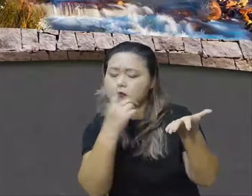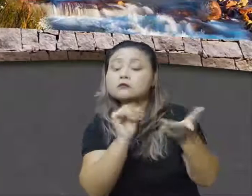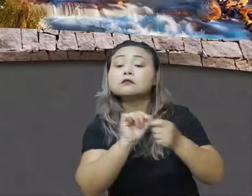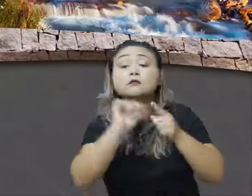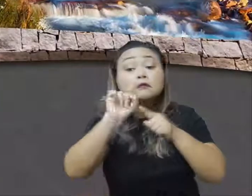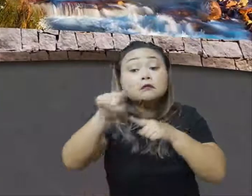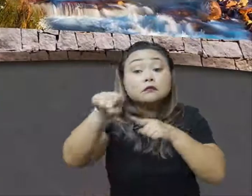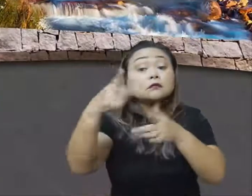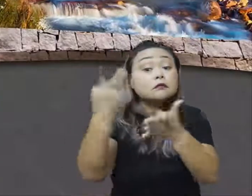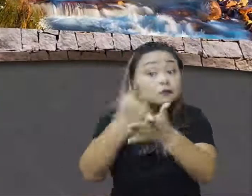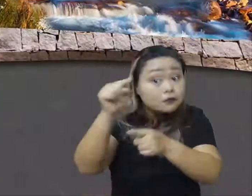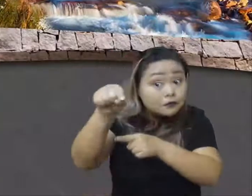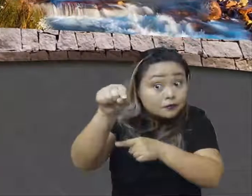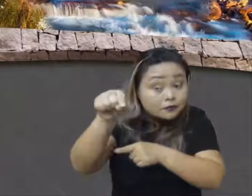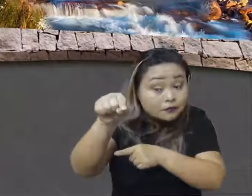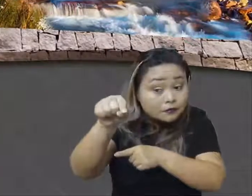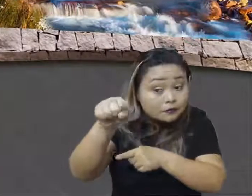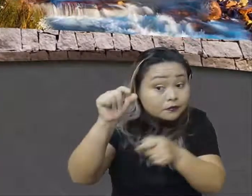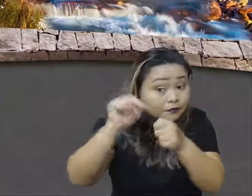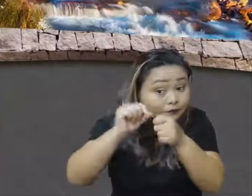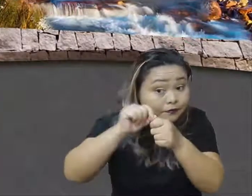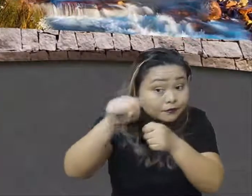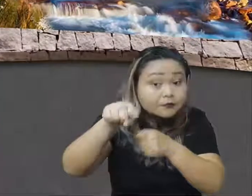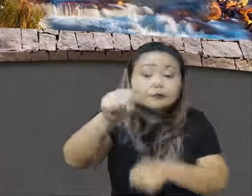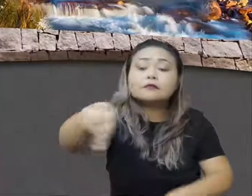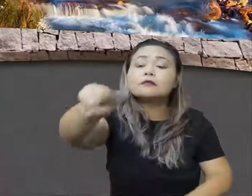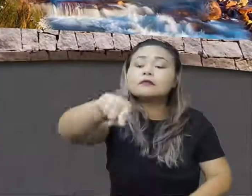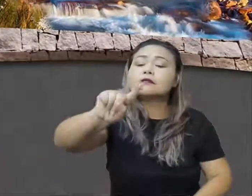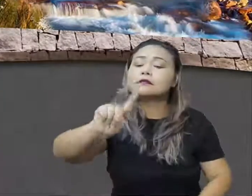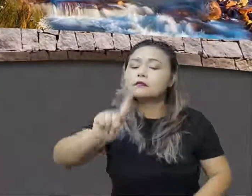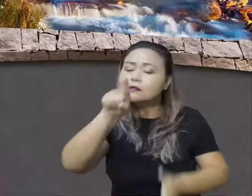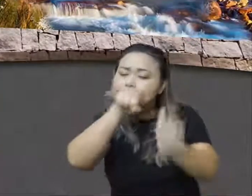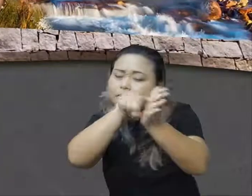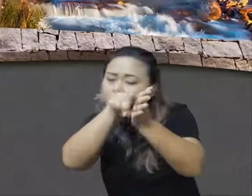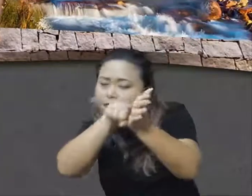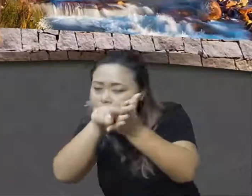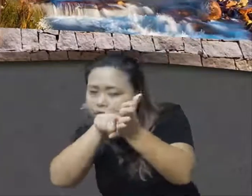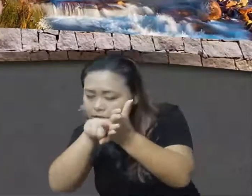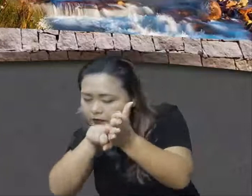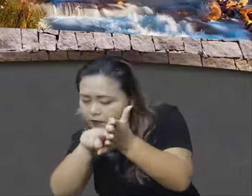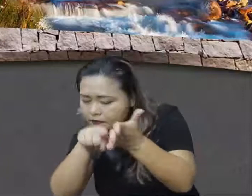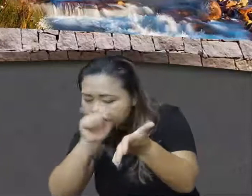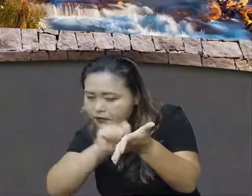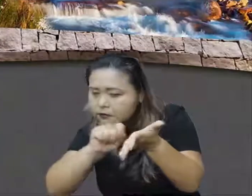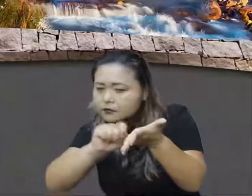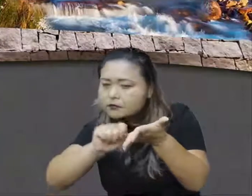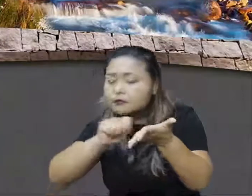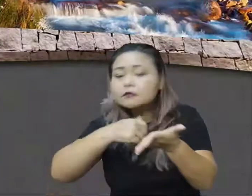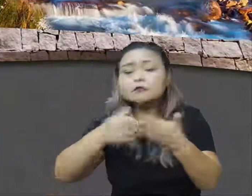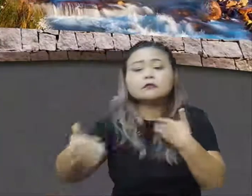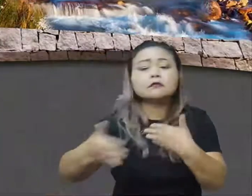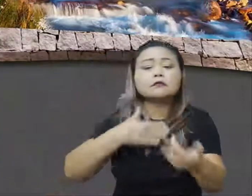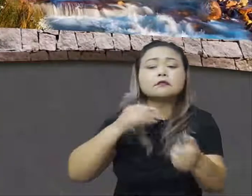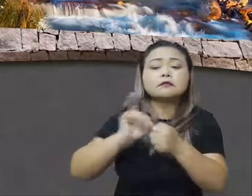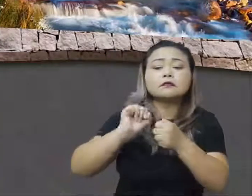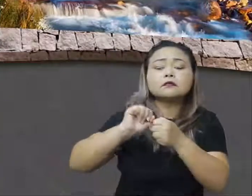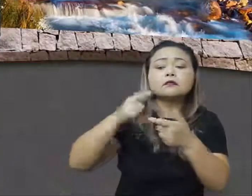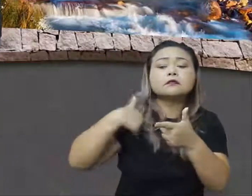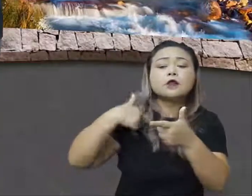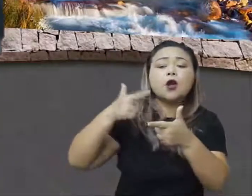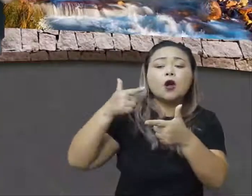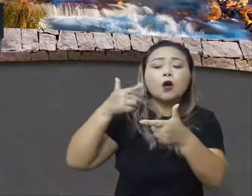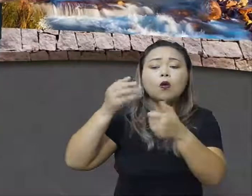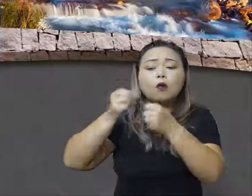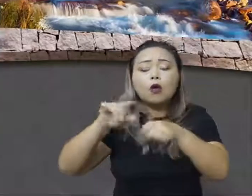com vocês amanhã. Vocês serão os pesquisadores. Vocês vão pesquisar qual foi o impacto ambiental que teve no